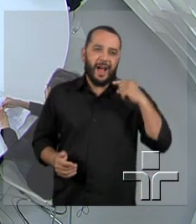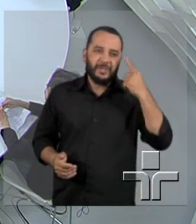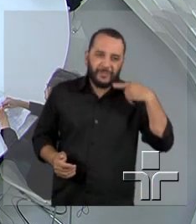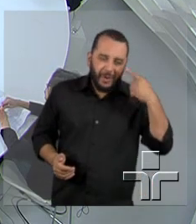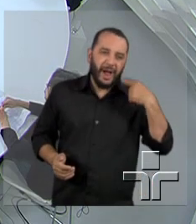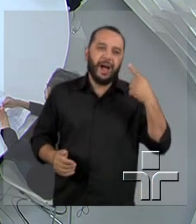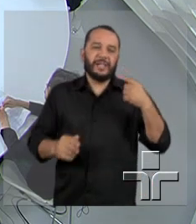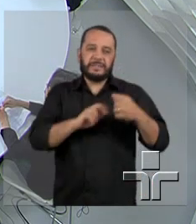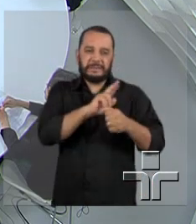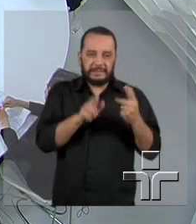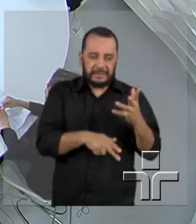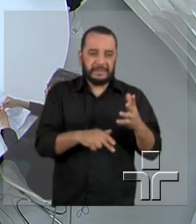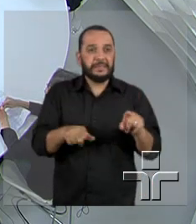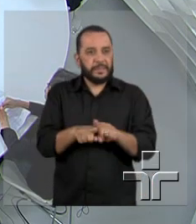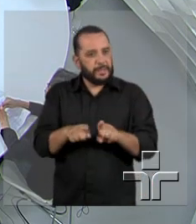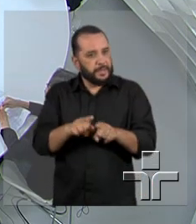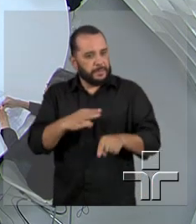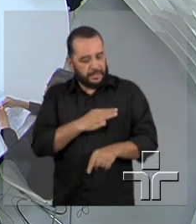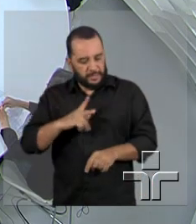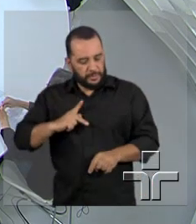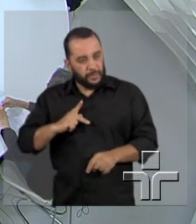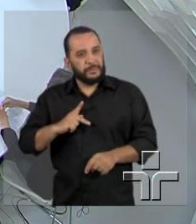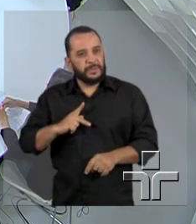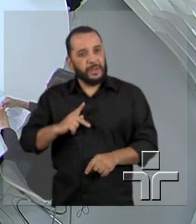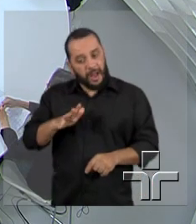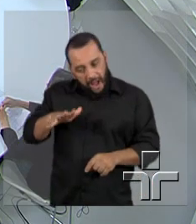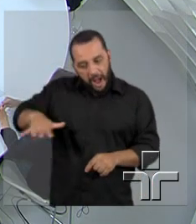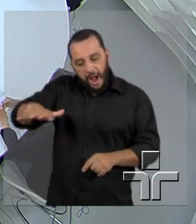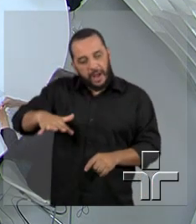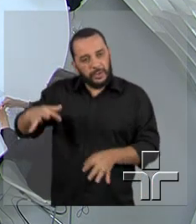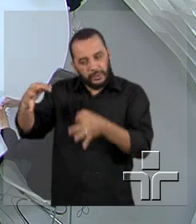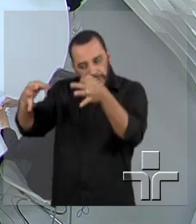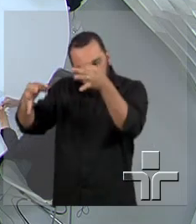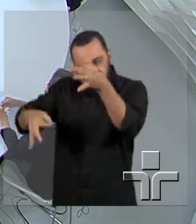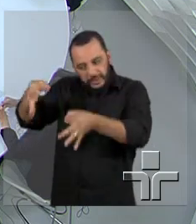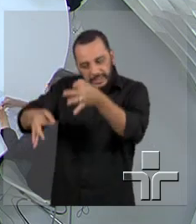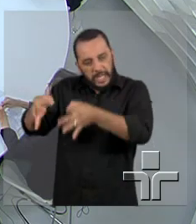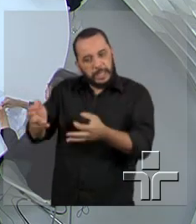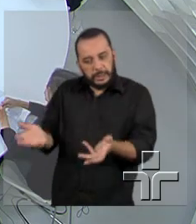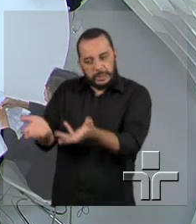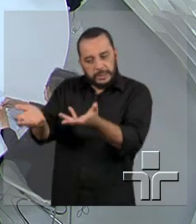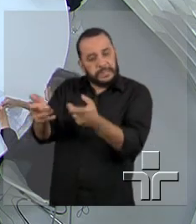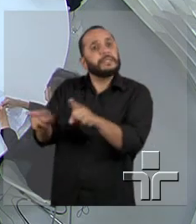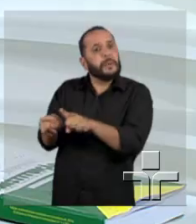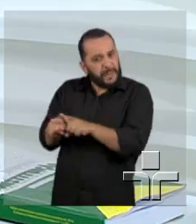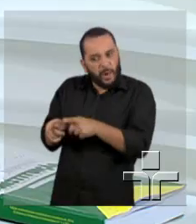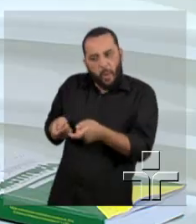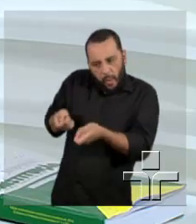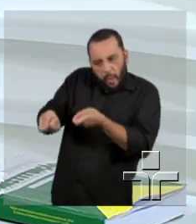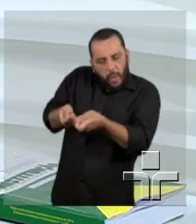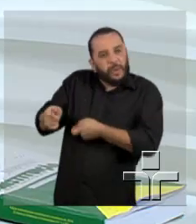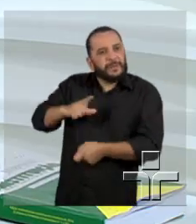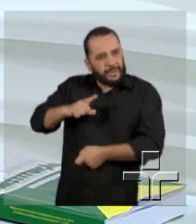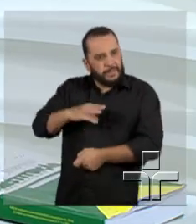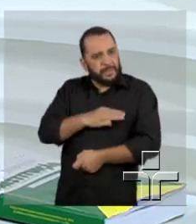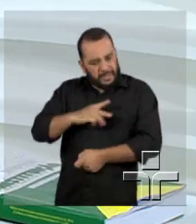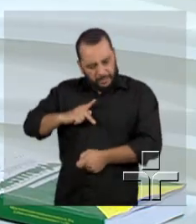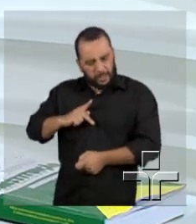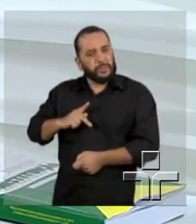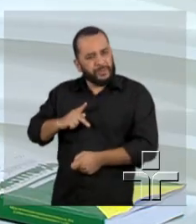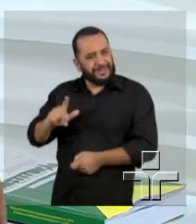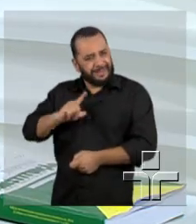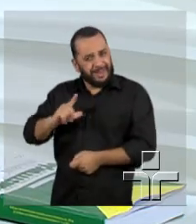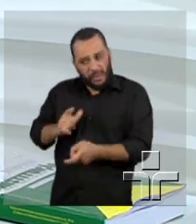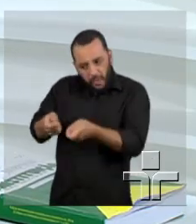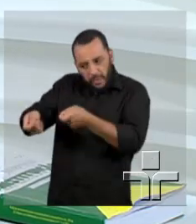Ministério Público impulsiona o Poder Judiciário e, de certa forma, controla o Poder Judiciário. O Ministério Público não precisa